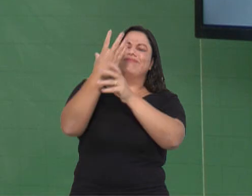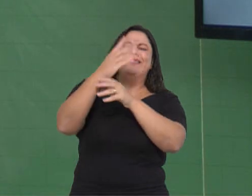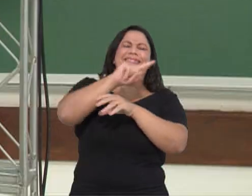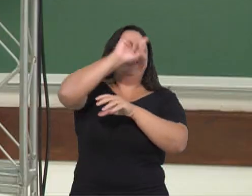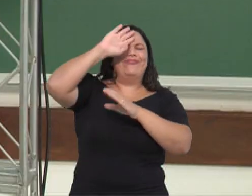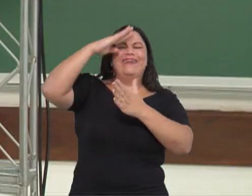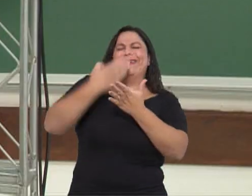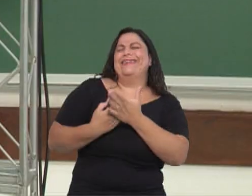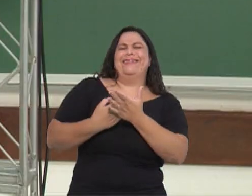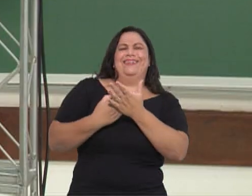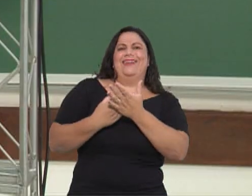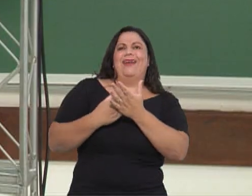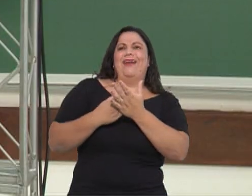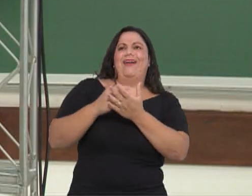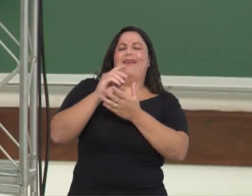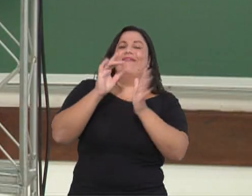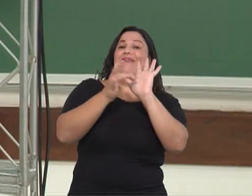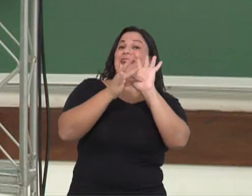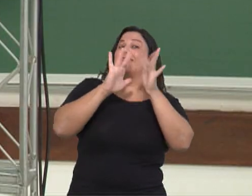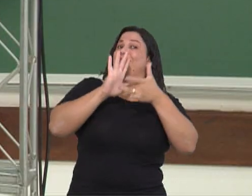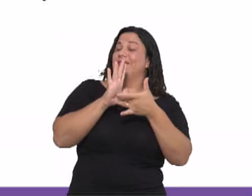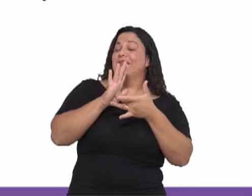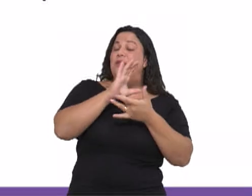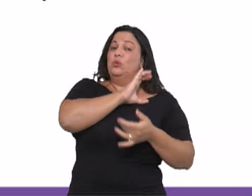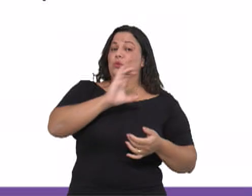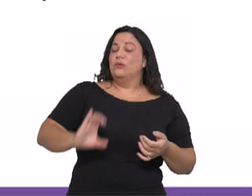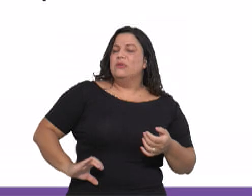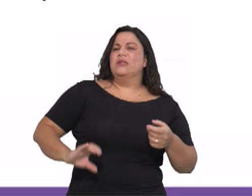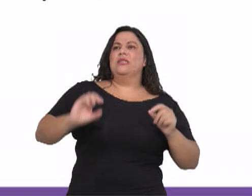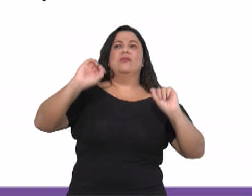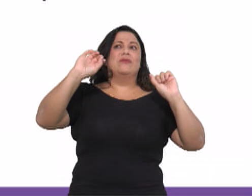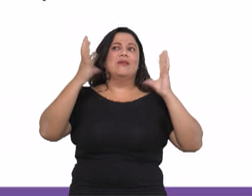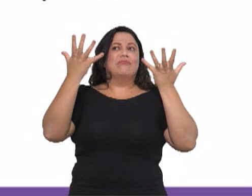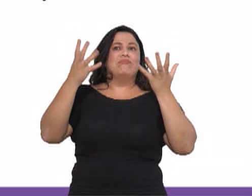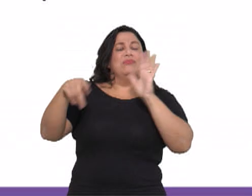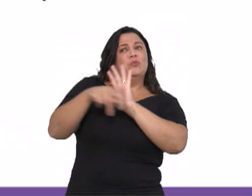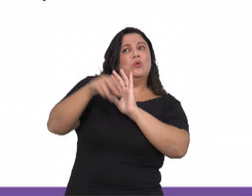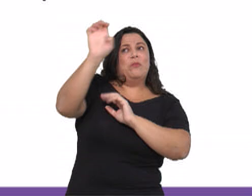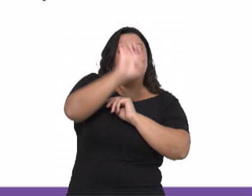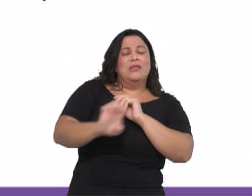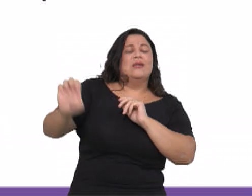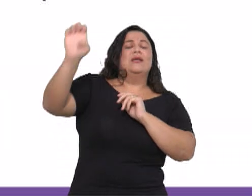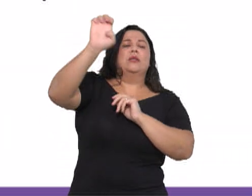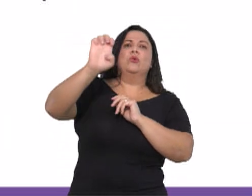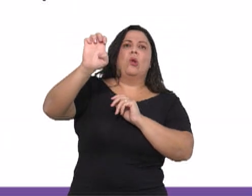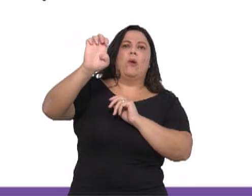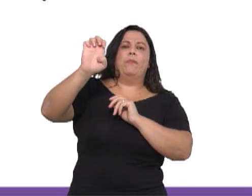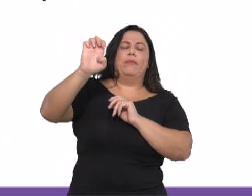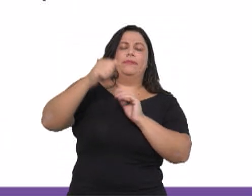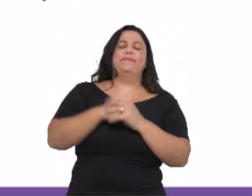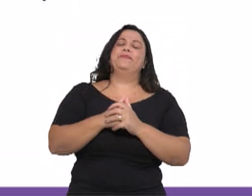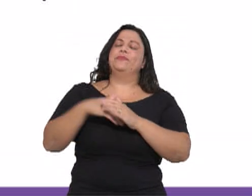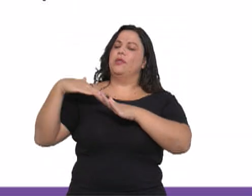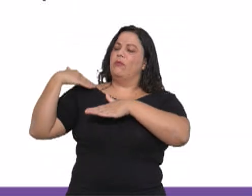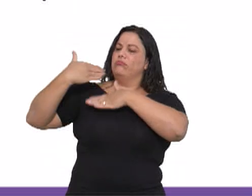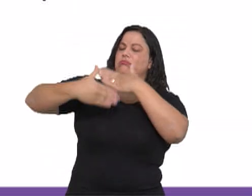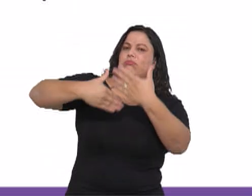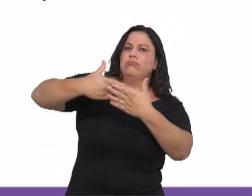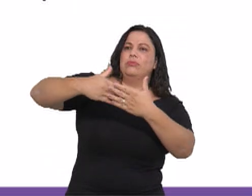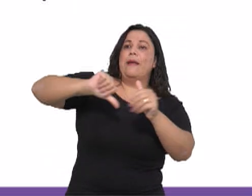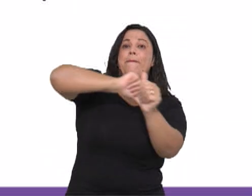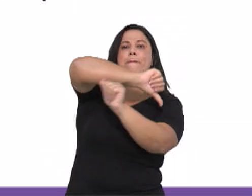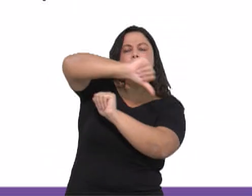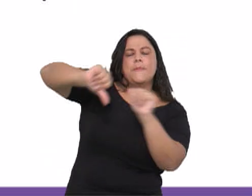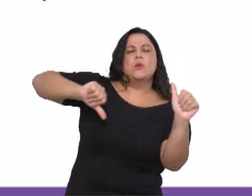cristãos. Bom, eram festas da Europa, festas pagãs, que ocorriam na passagem da primavera para o verão, também chamado